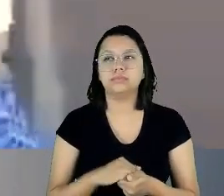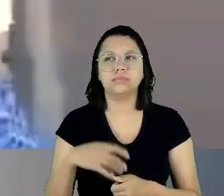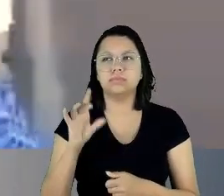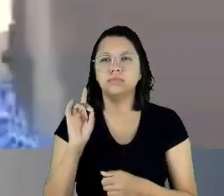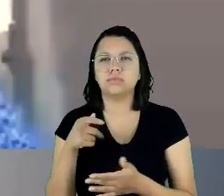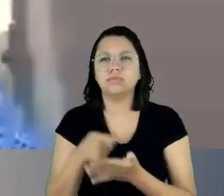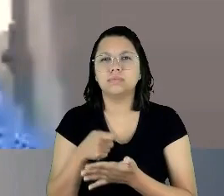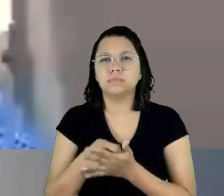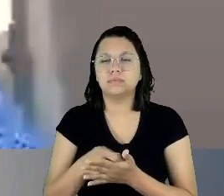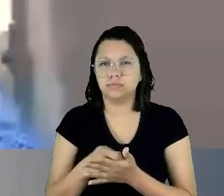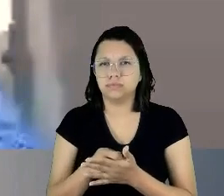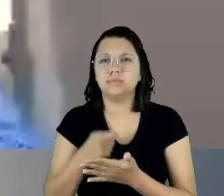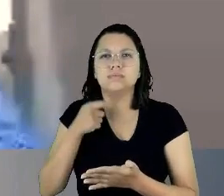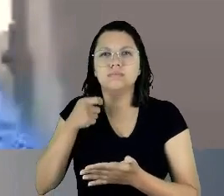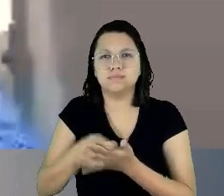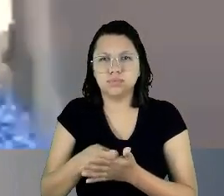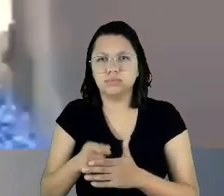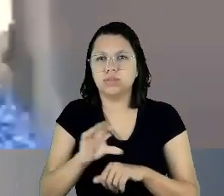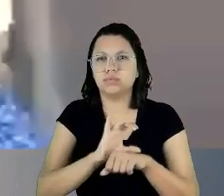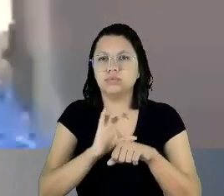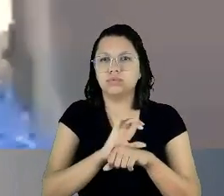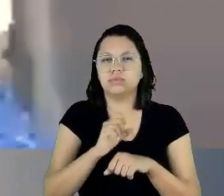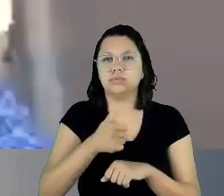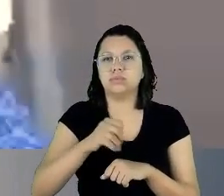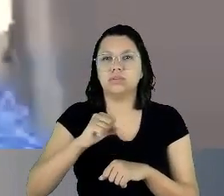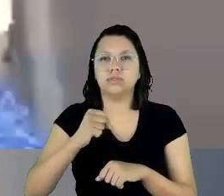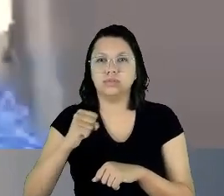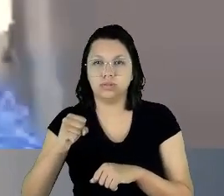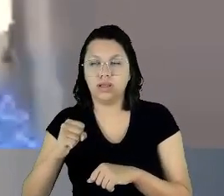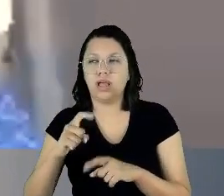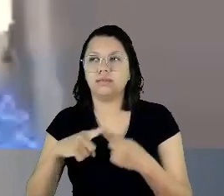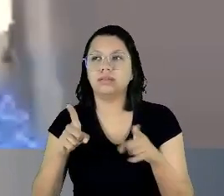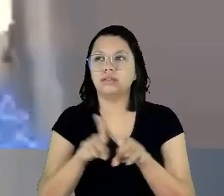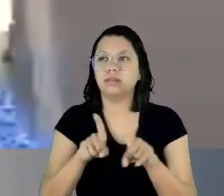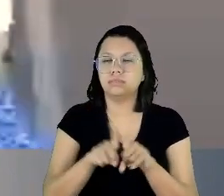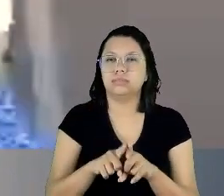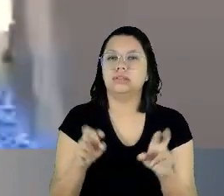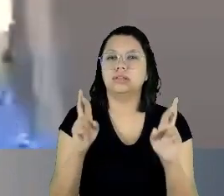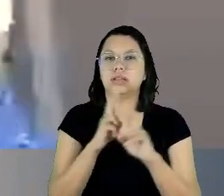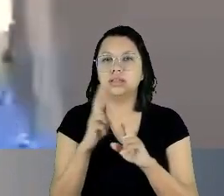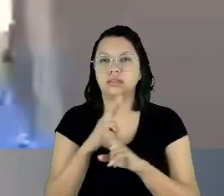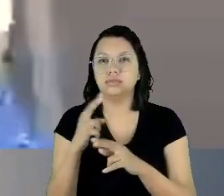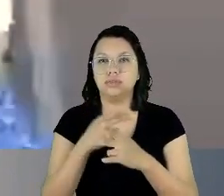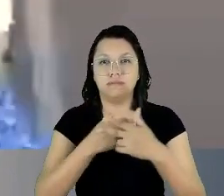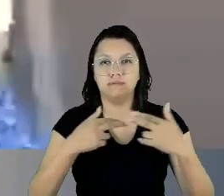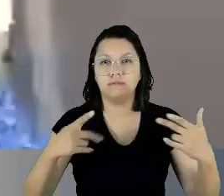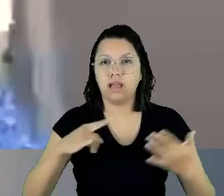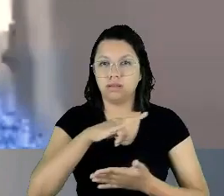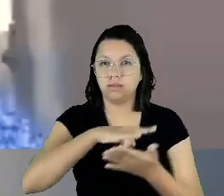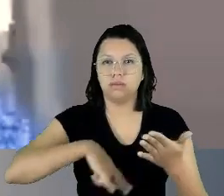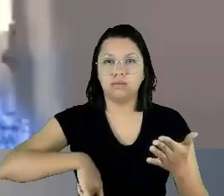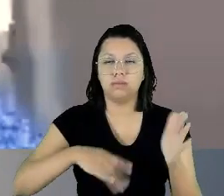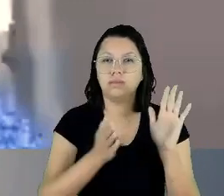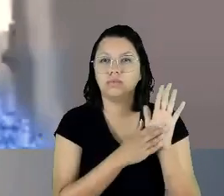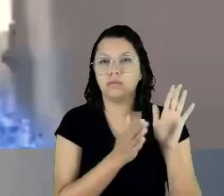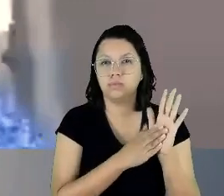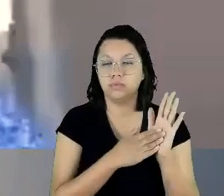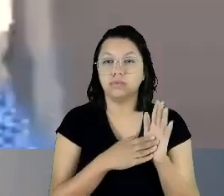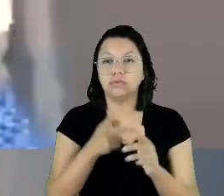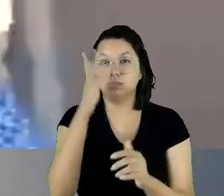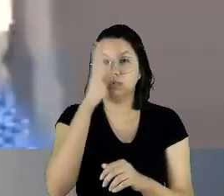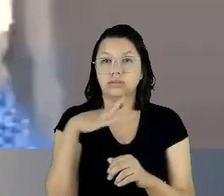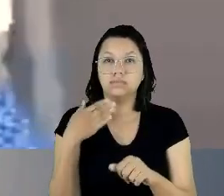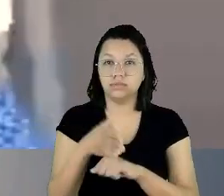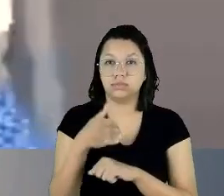não só é um dever imposto pela Constituição de 88, mas também pelos diversos tratados de direitos humanos dos quais o Brasil faz